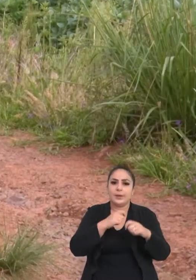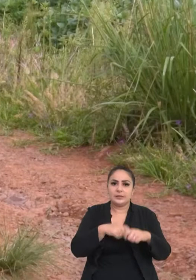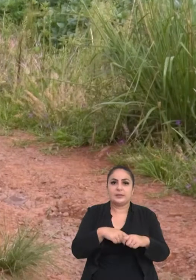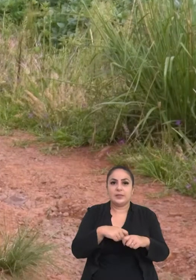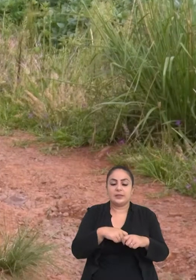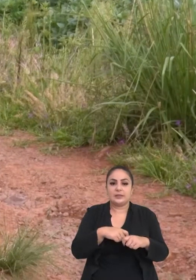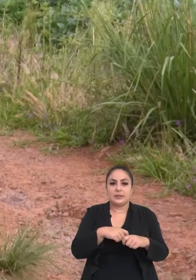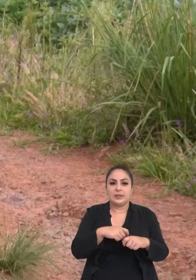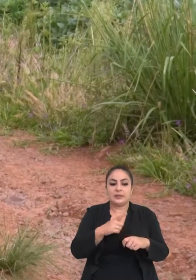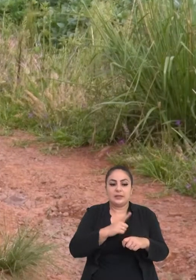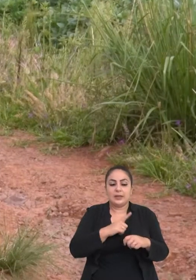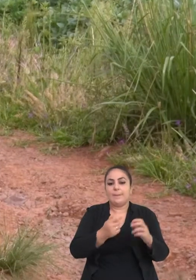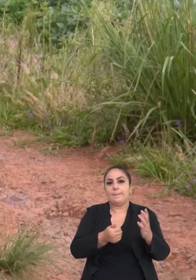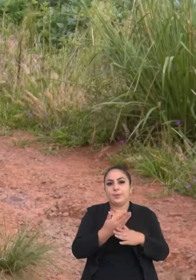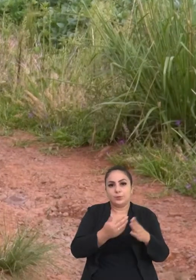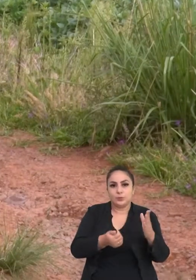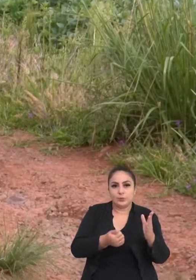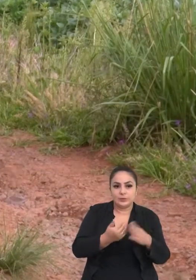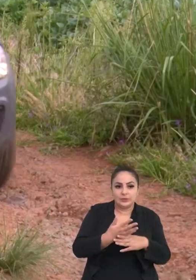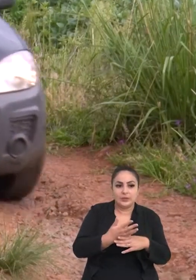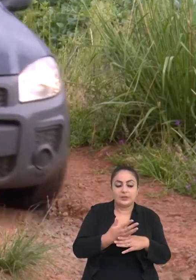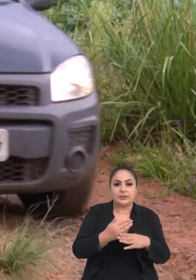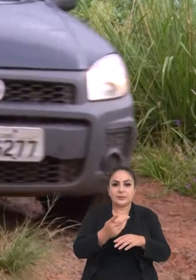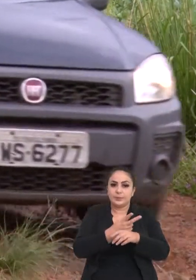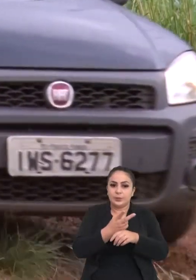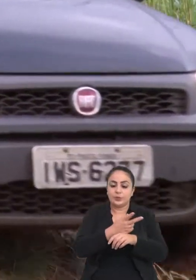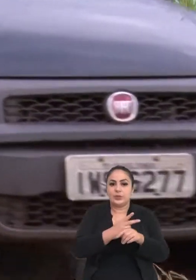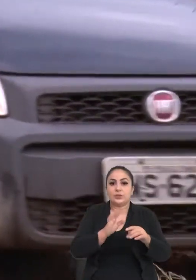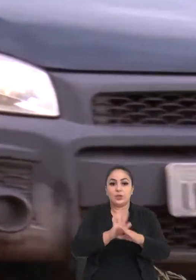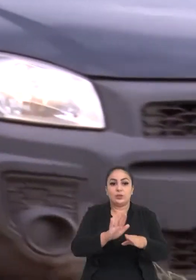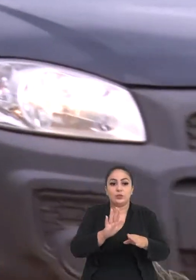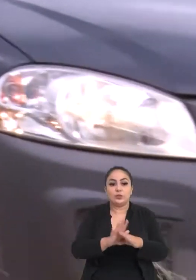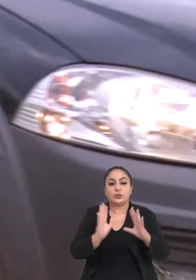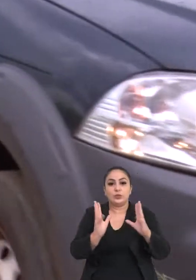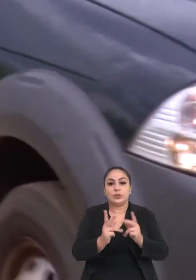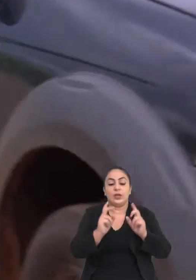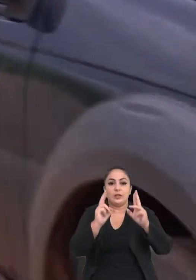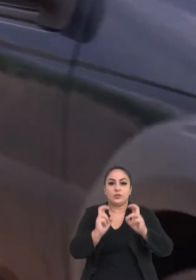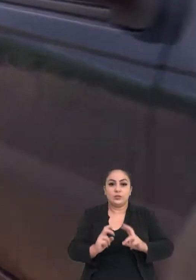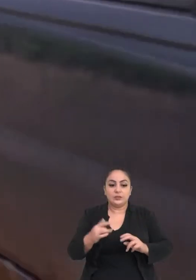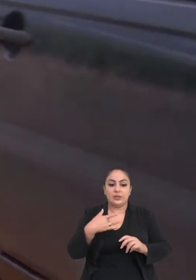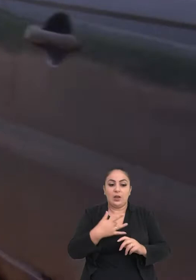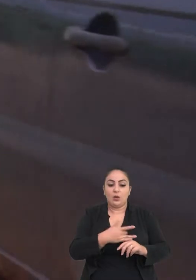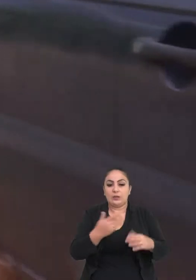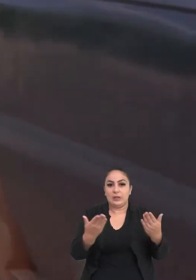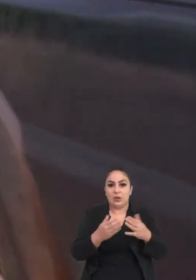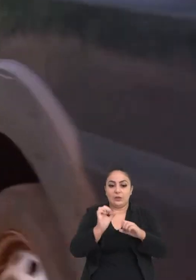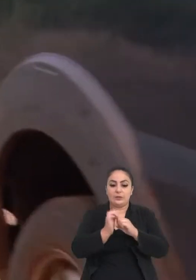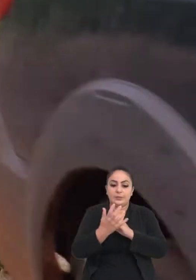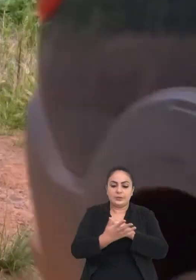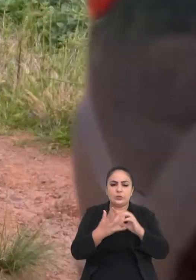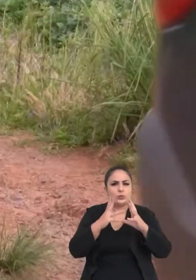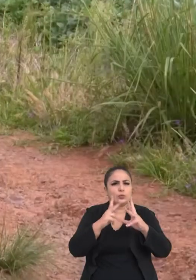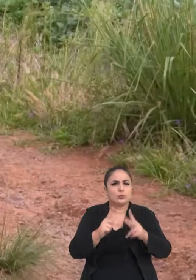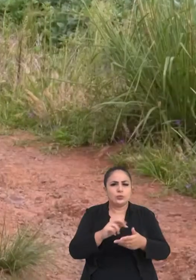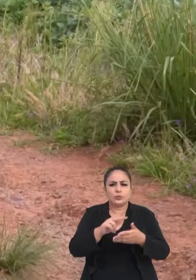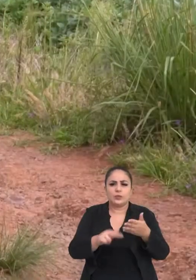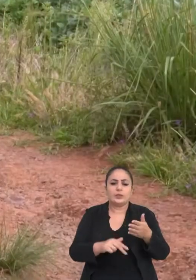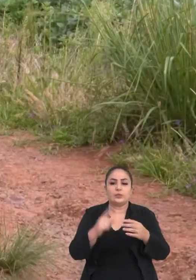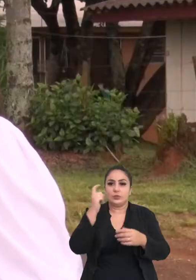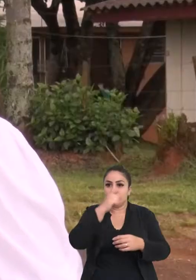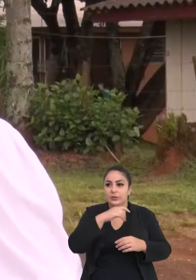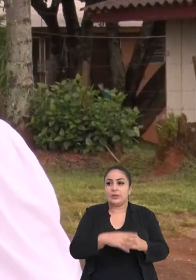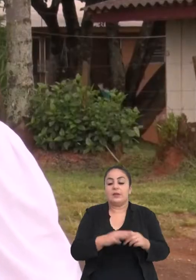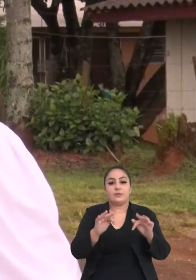ter condições de escoar a sua produção, de procurar ajuda na questão da saúde, agora com pandemia e